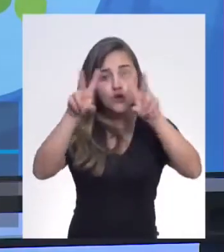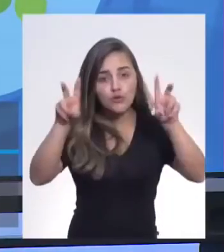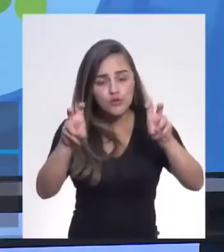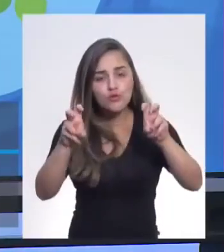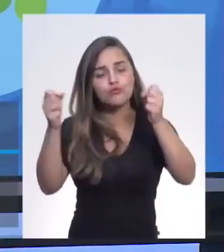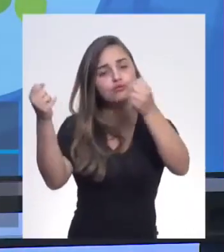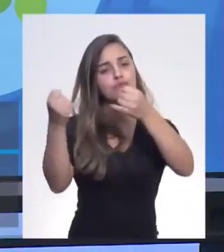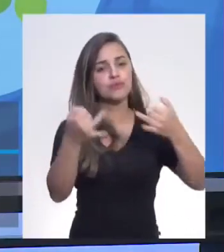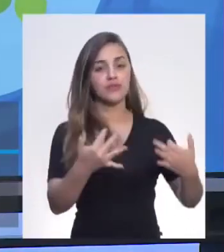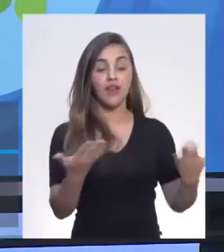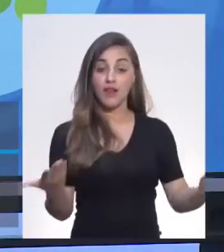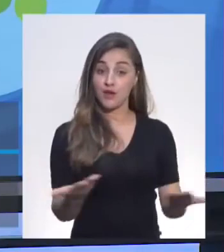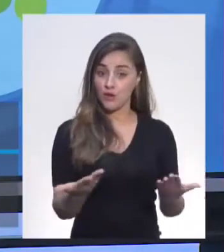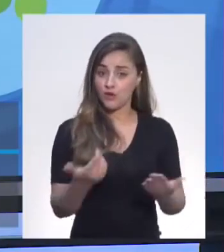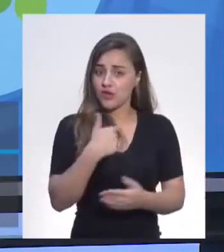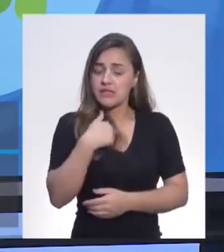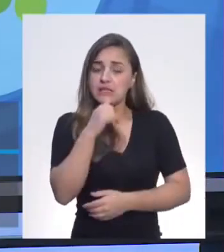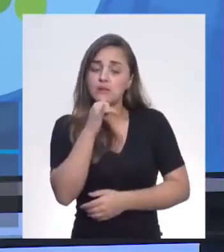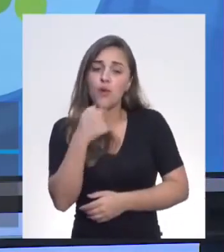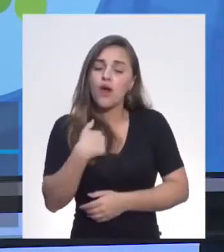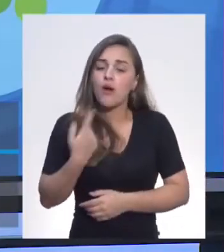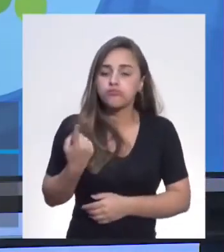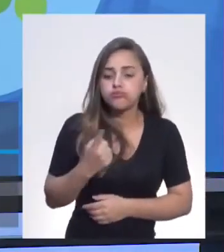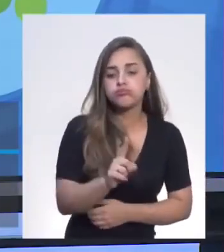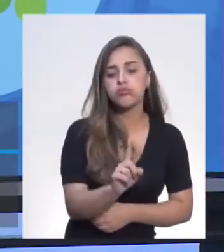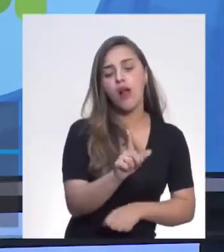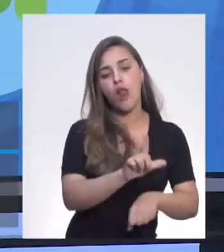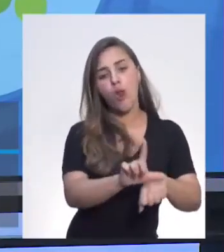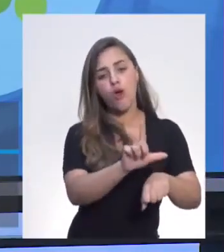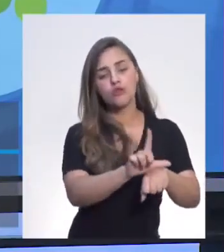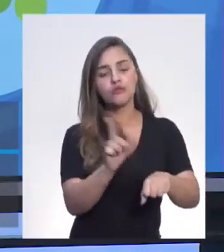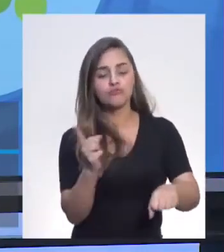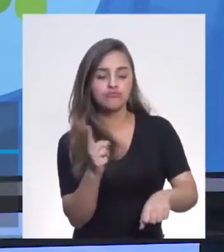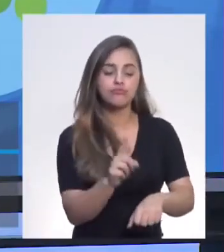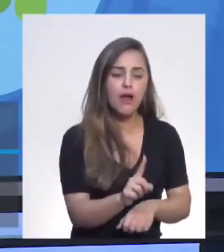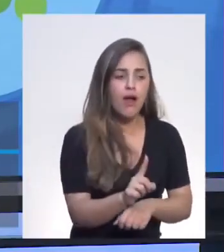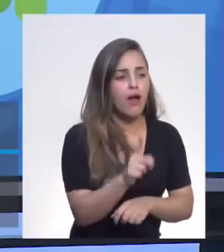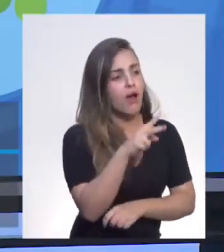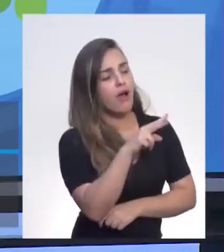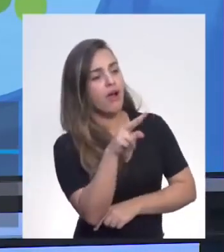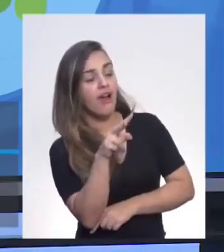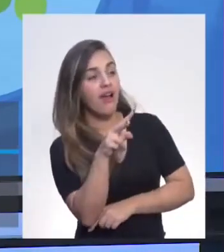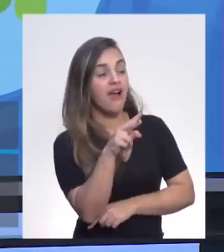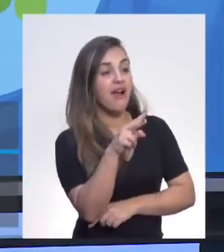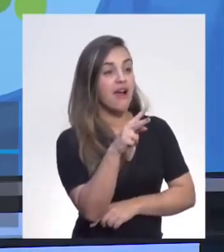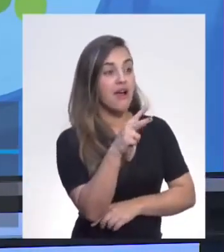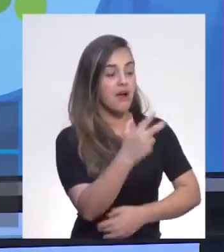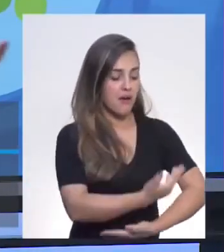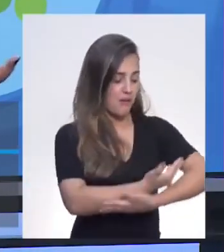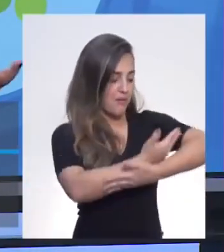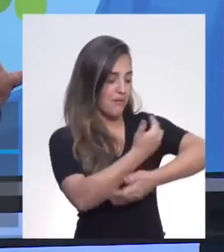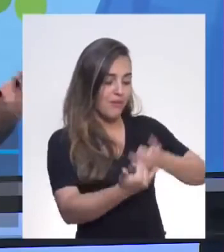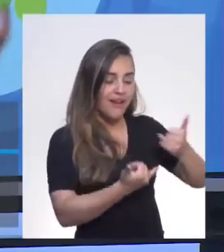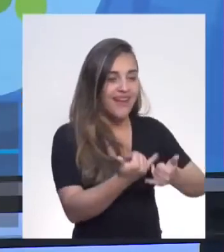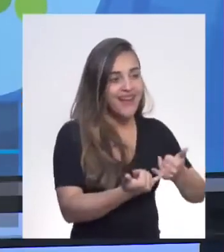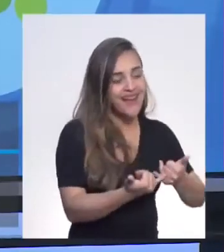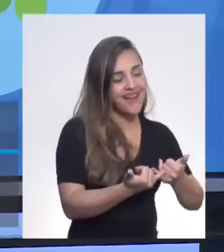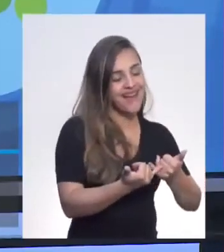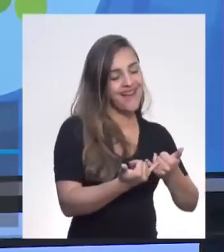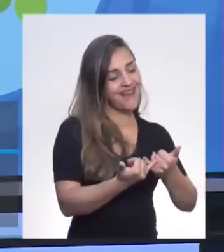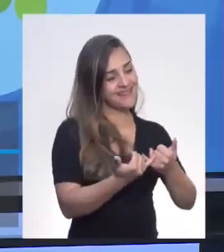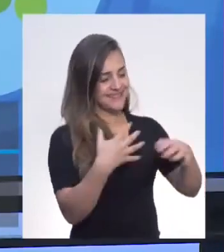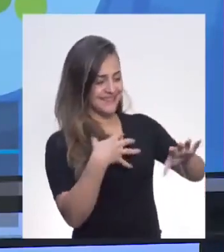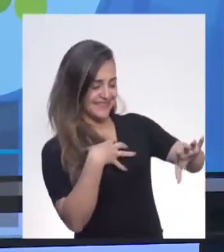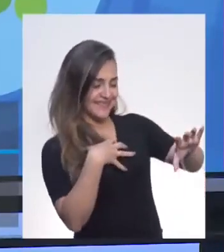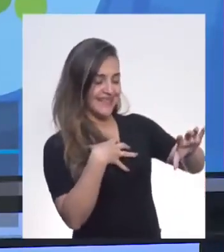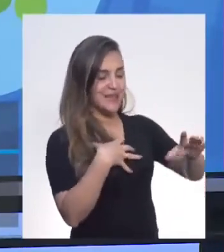ir numa loja e encontrar uma boneca que parecia comigo. Mas quantas pessoas negras... É que agora isso está surgindo, mas vamos